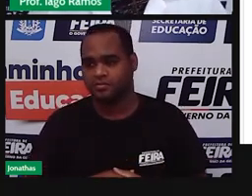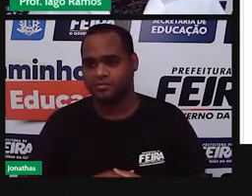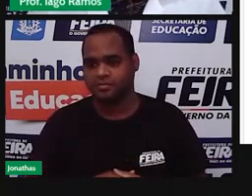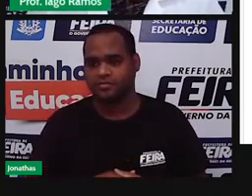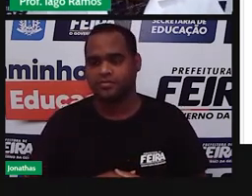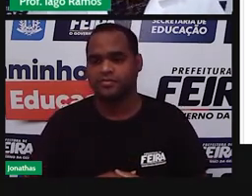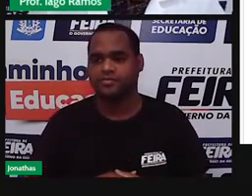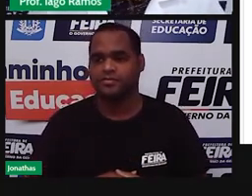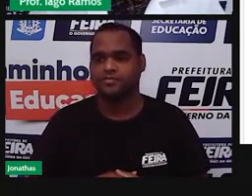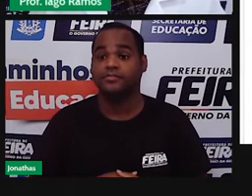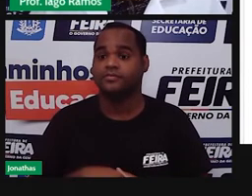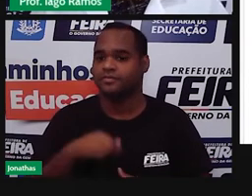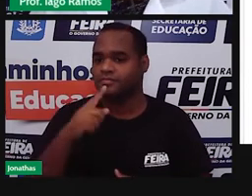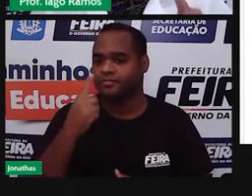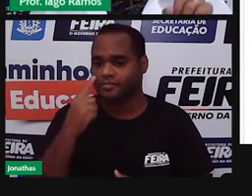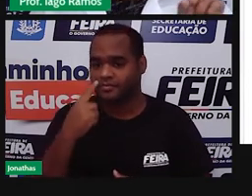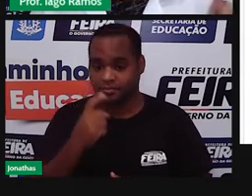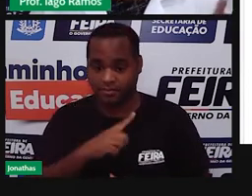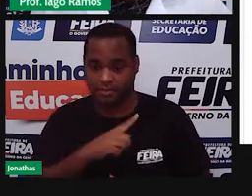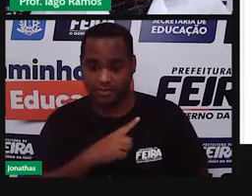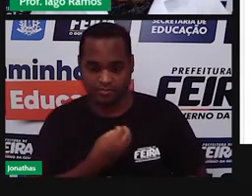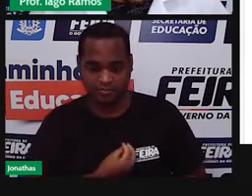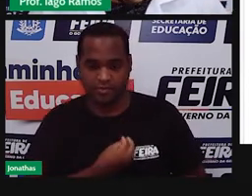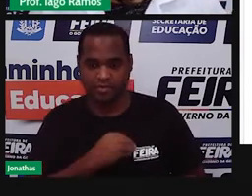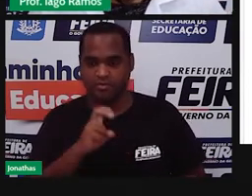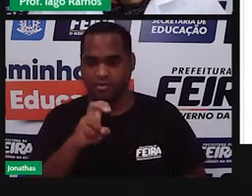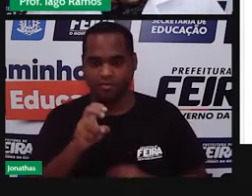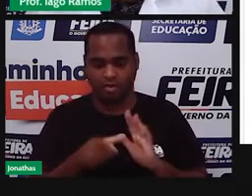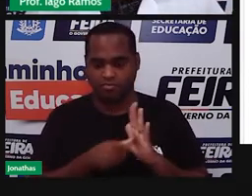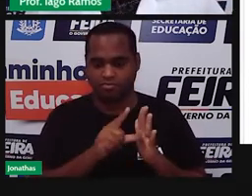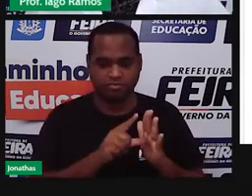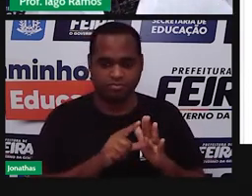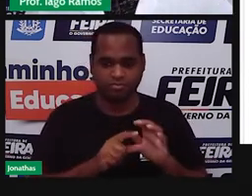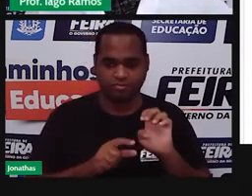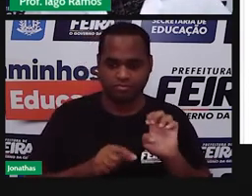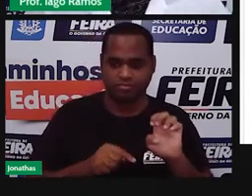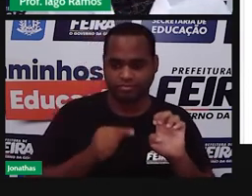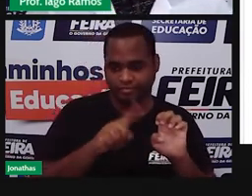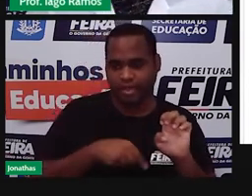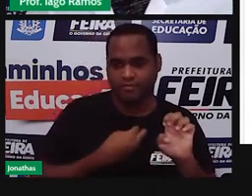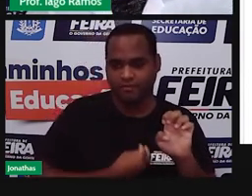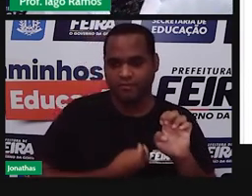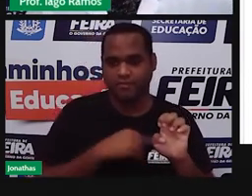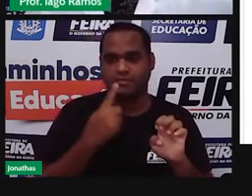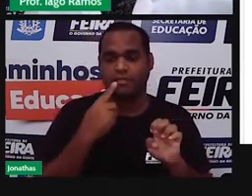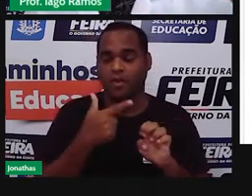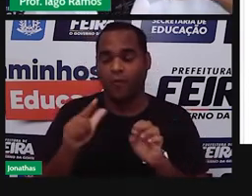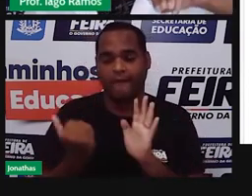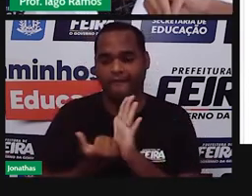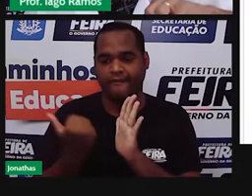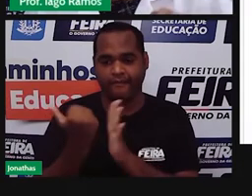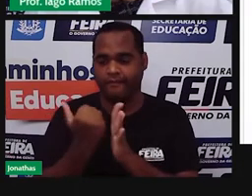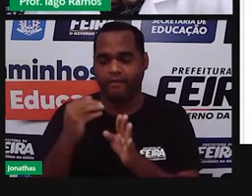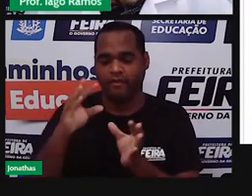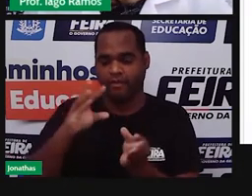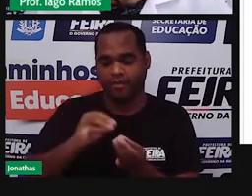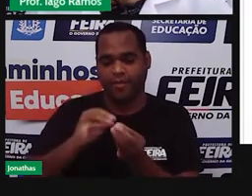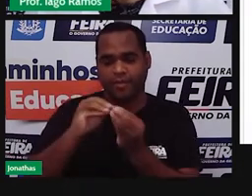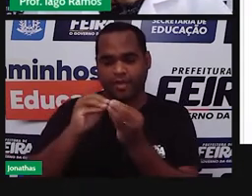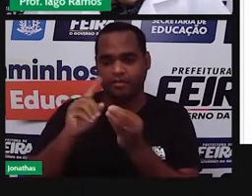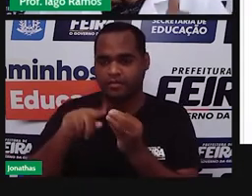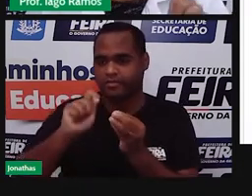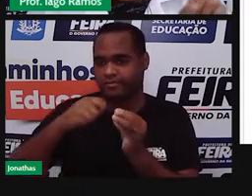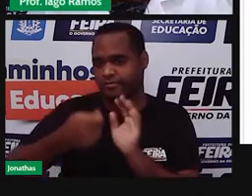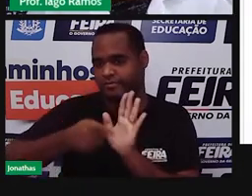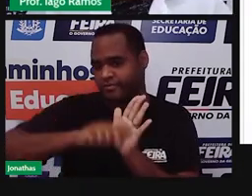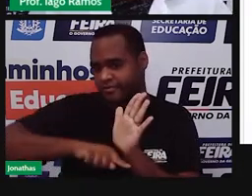significa que eu vou 5 unidades para a esquerda, tá? Se você acrescentar uma quantidade